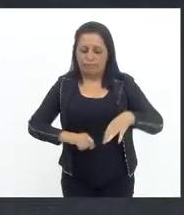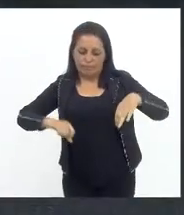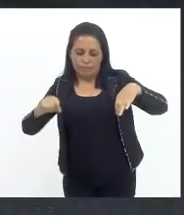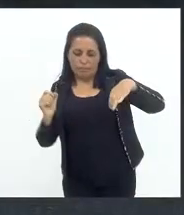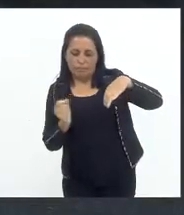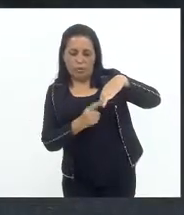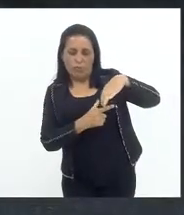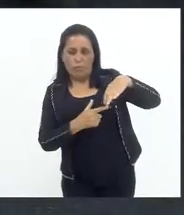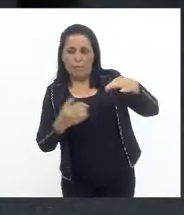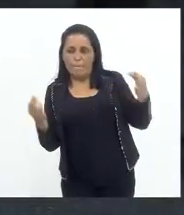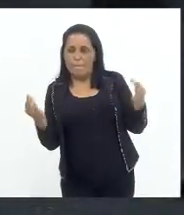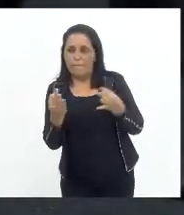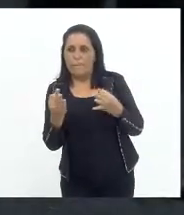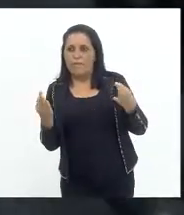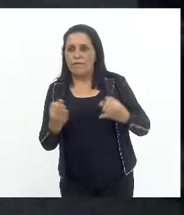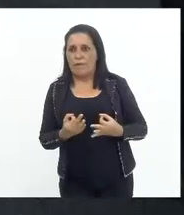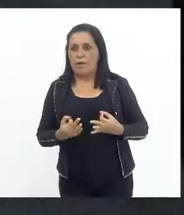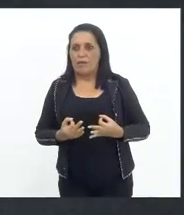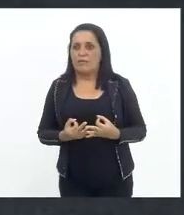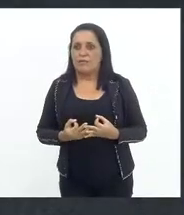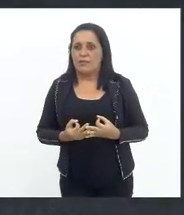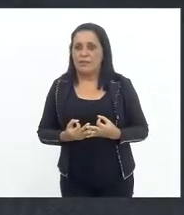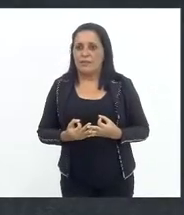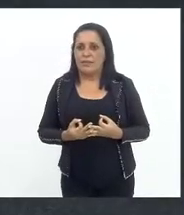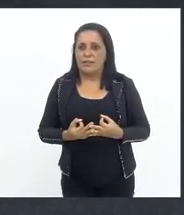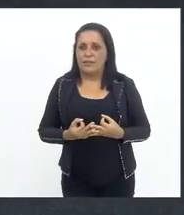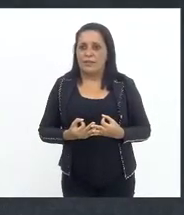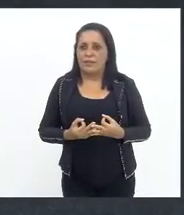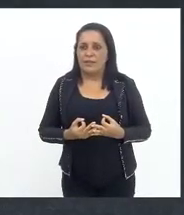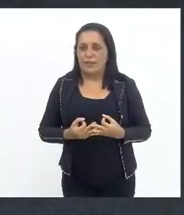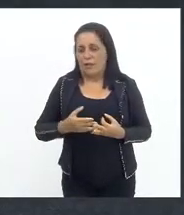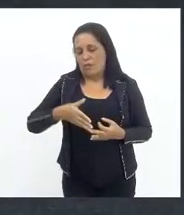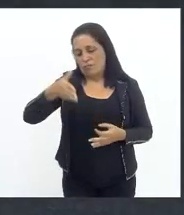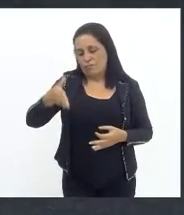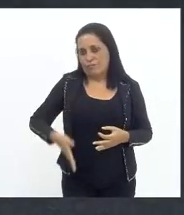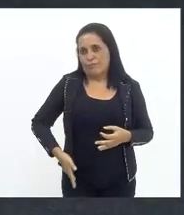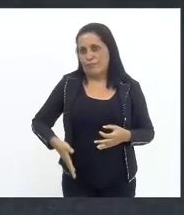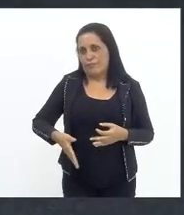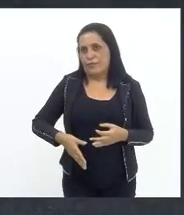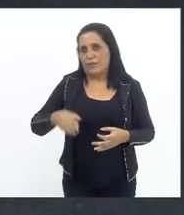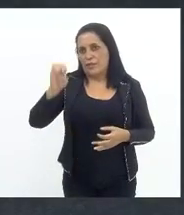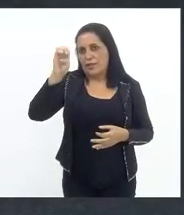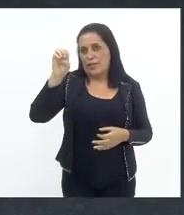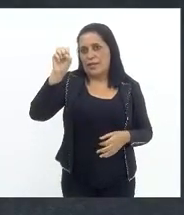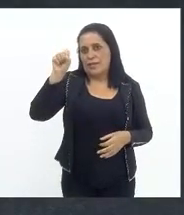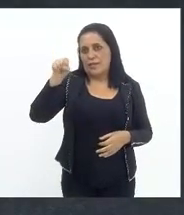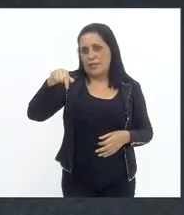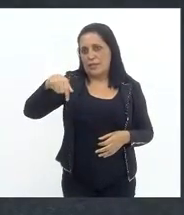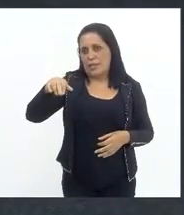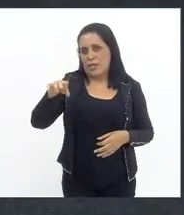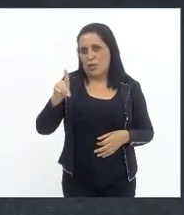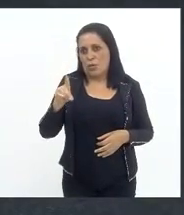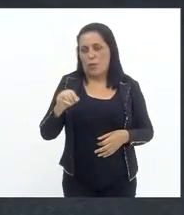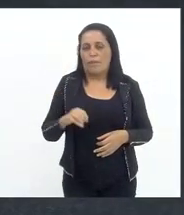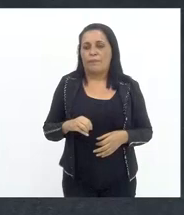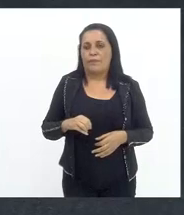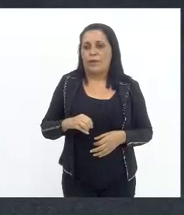gol no ângulo esquerdo do goleiro alemão,